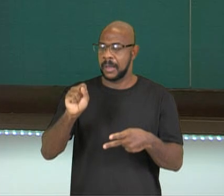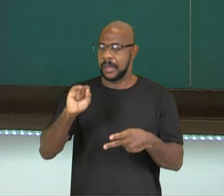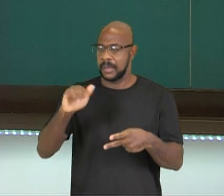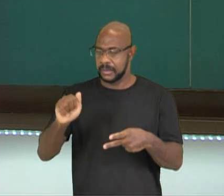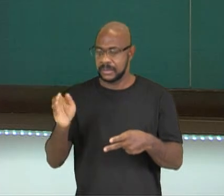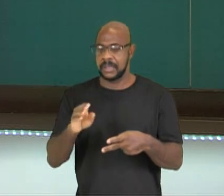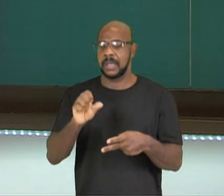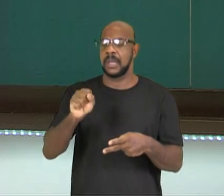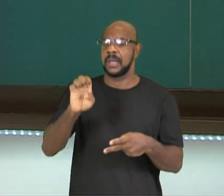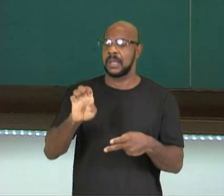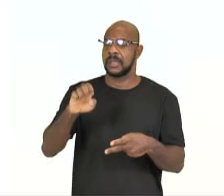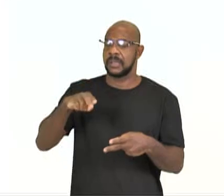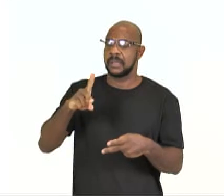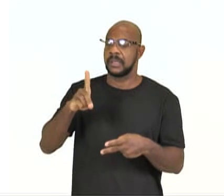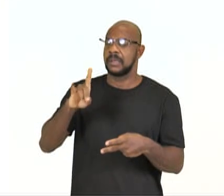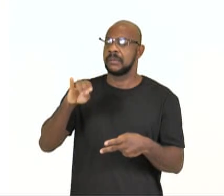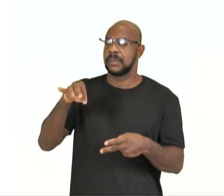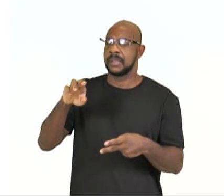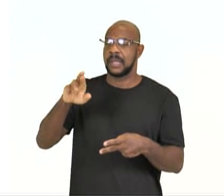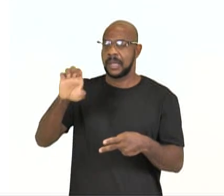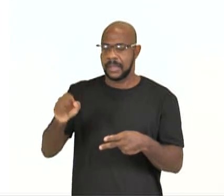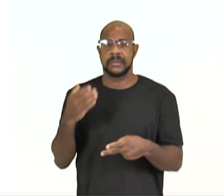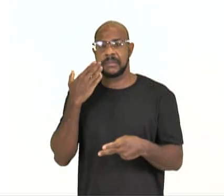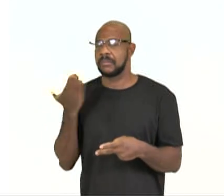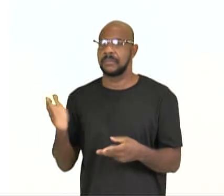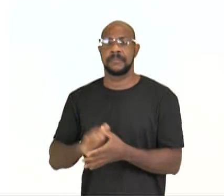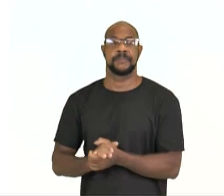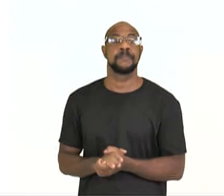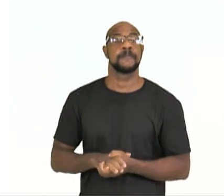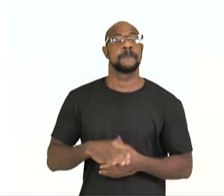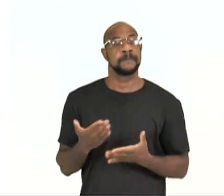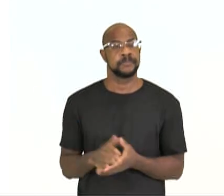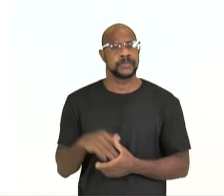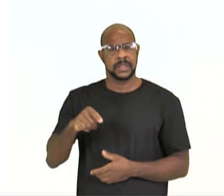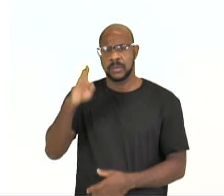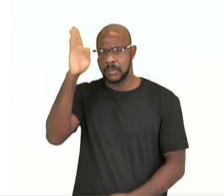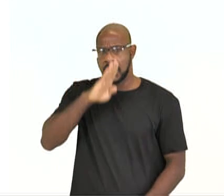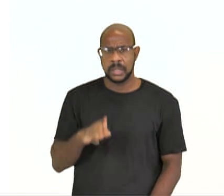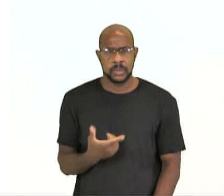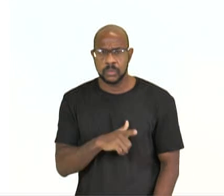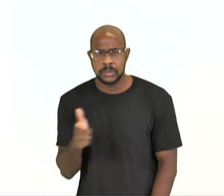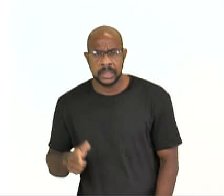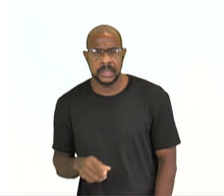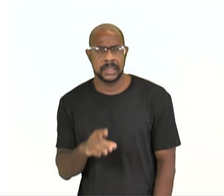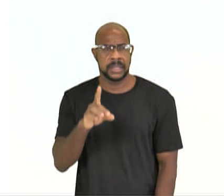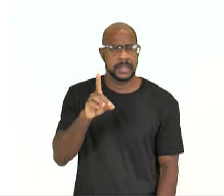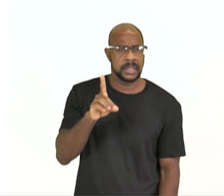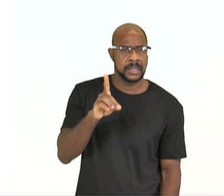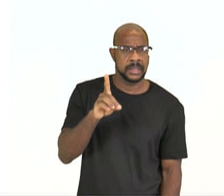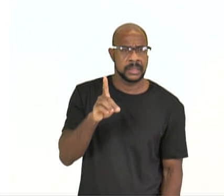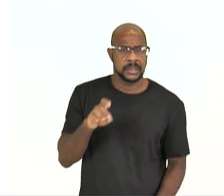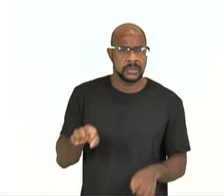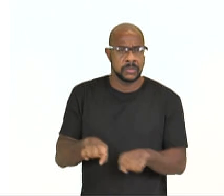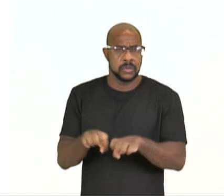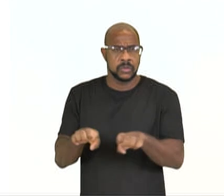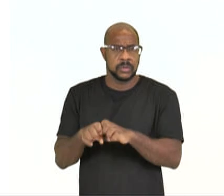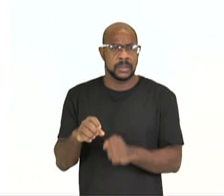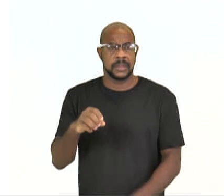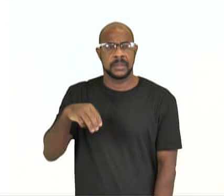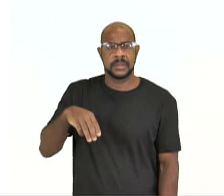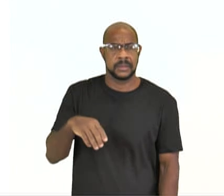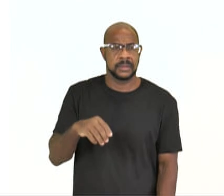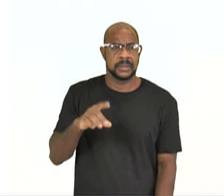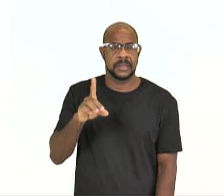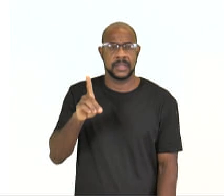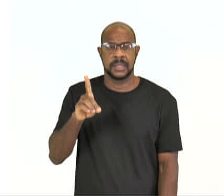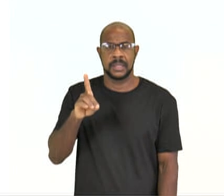ali a respeito. No Brasil não existem dobramentos modernos, já falamos sobre isso, né? Uma vez que o país se encontra